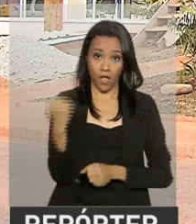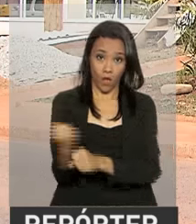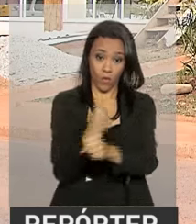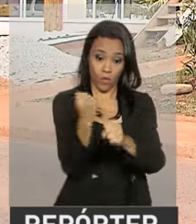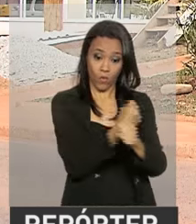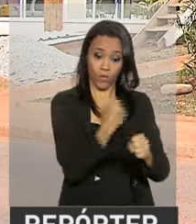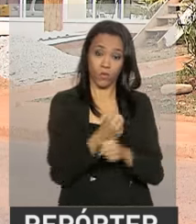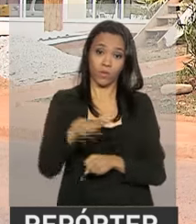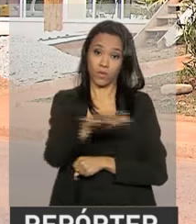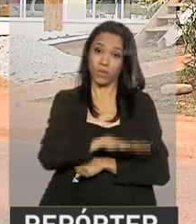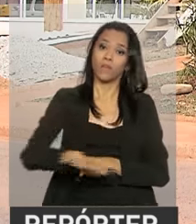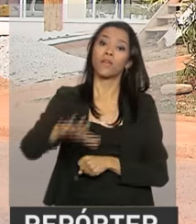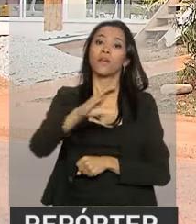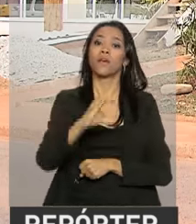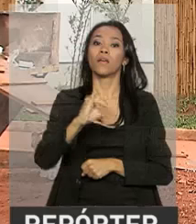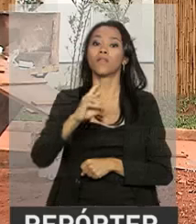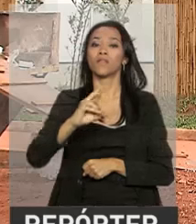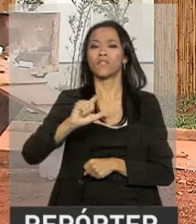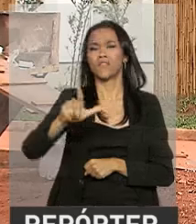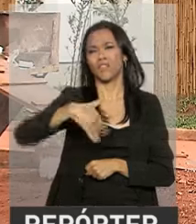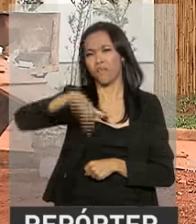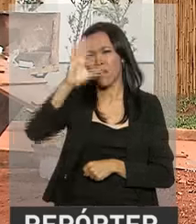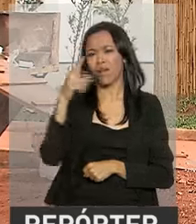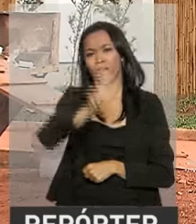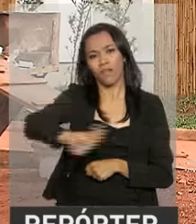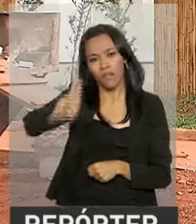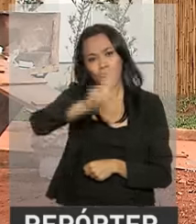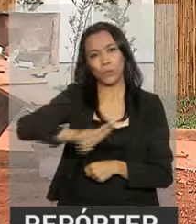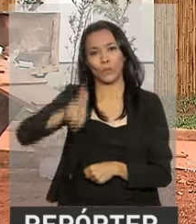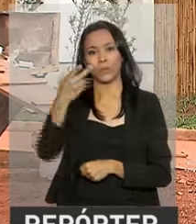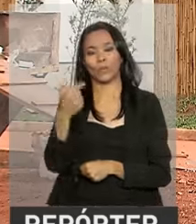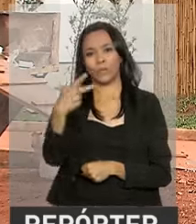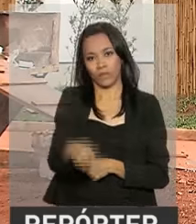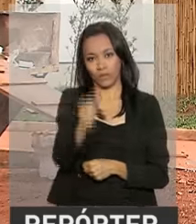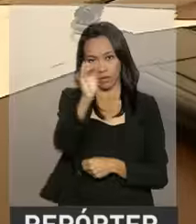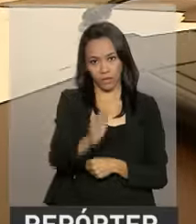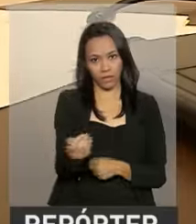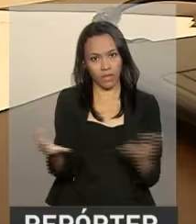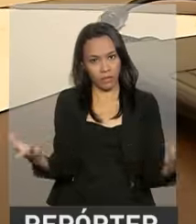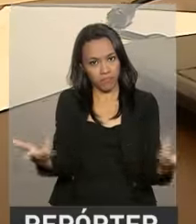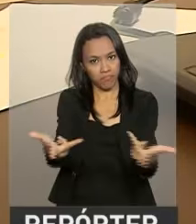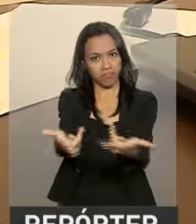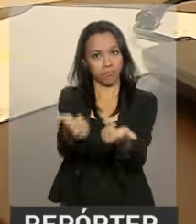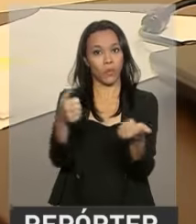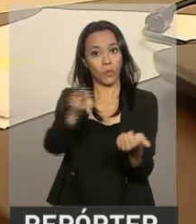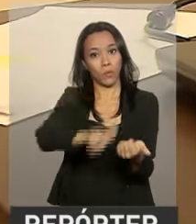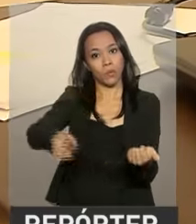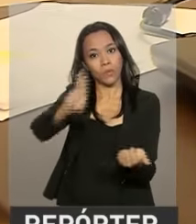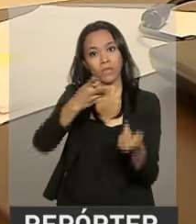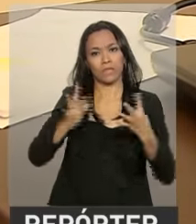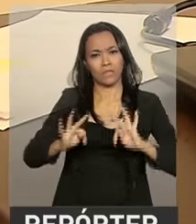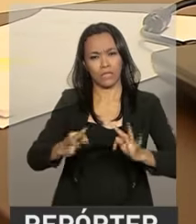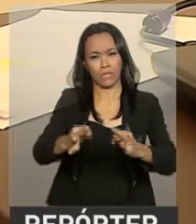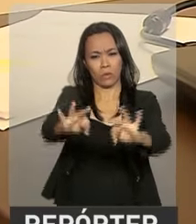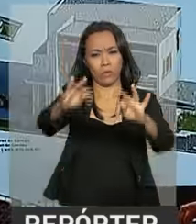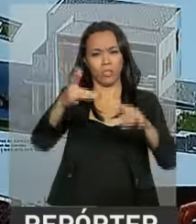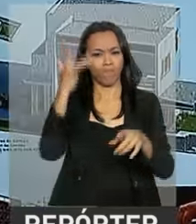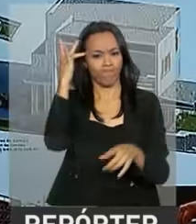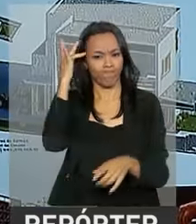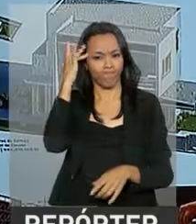civil é um dos setores que mais utiliza mão de obra no Brasil e está se aprimorando com a tecnologia cada vez mais